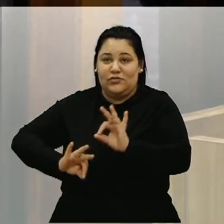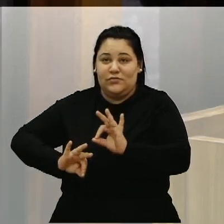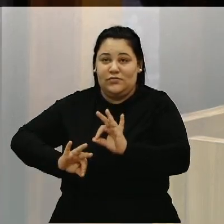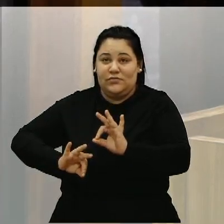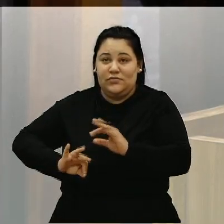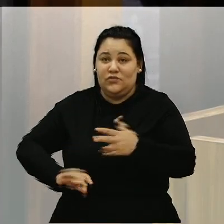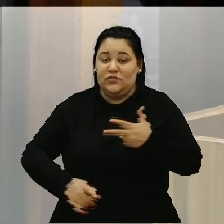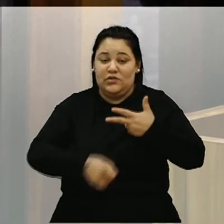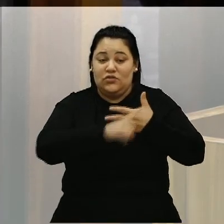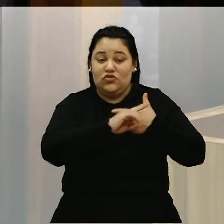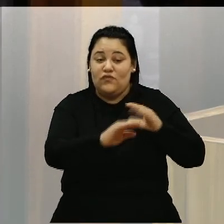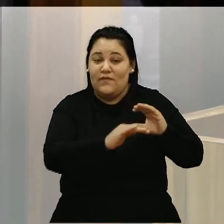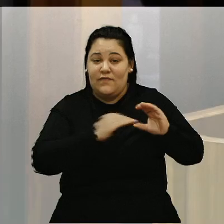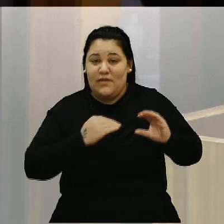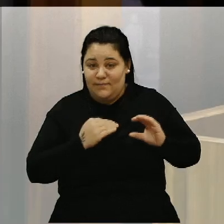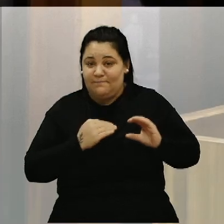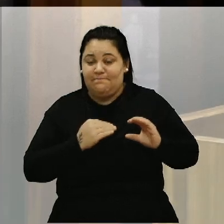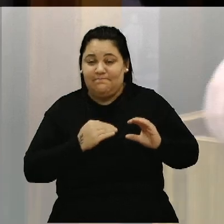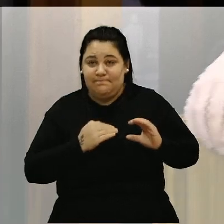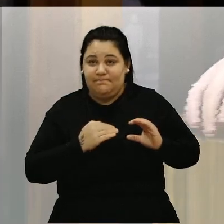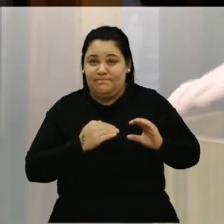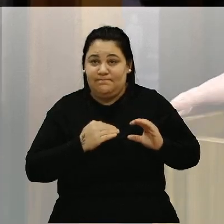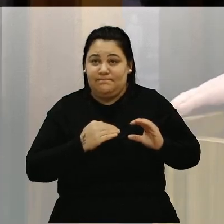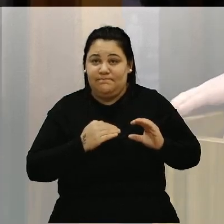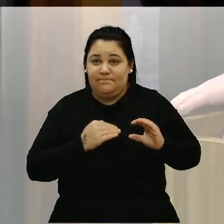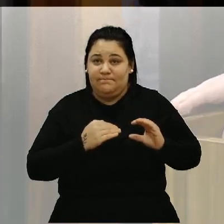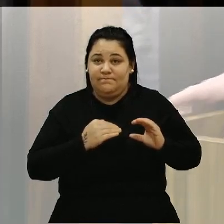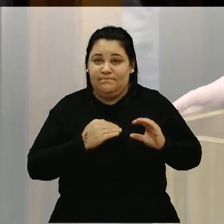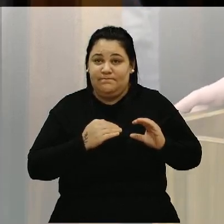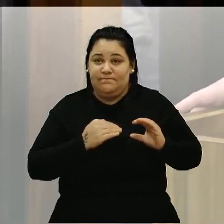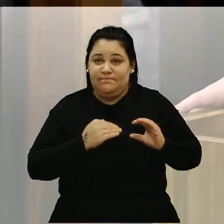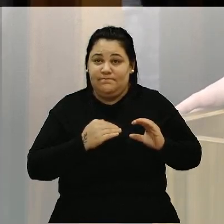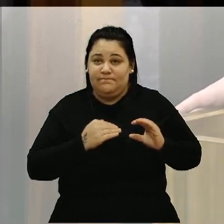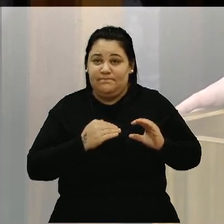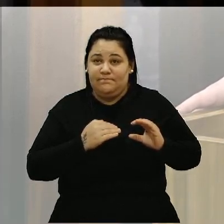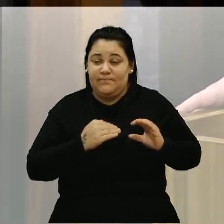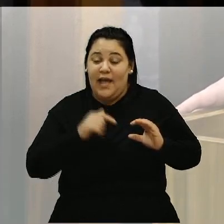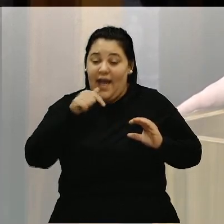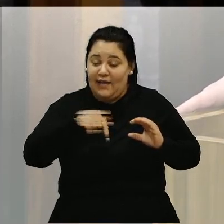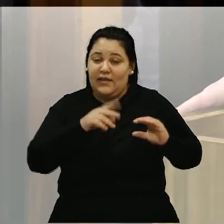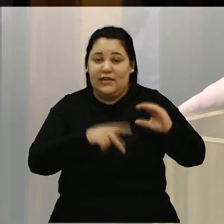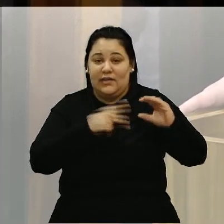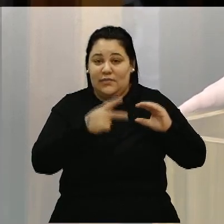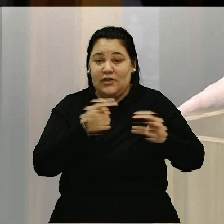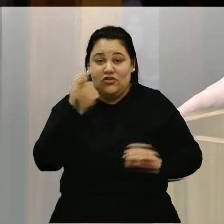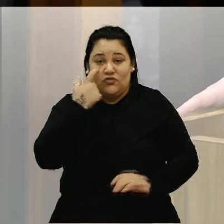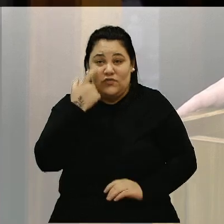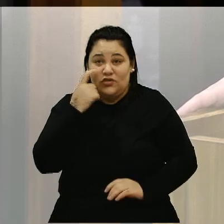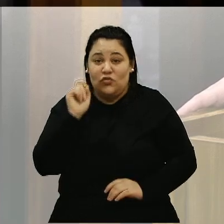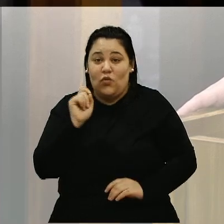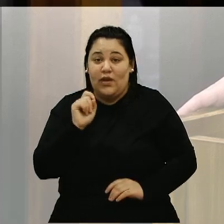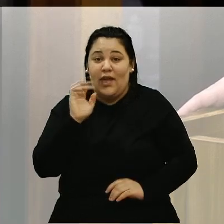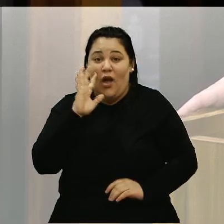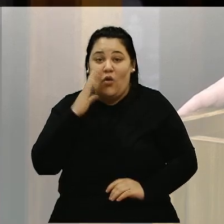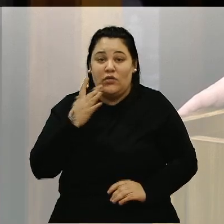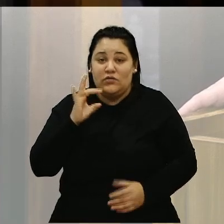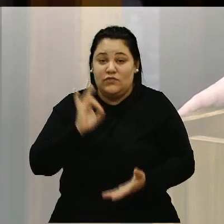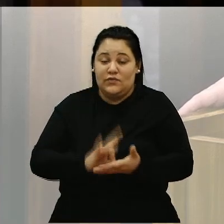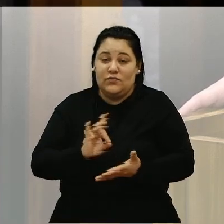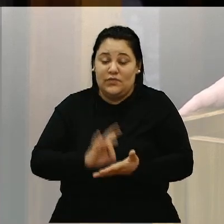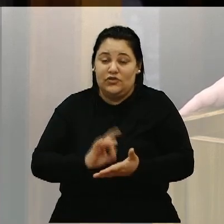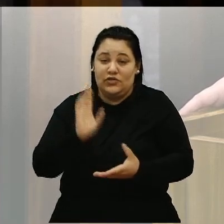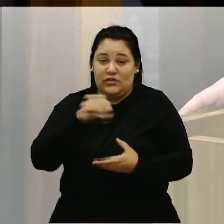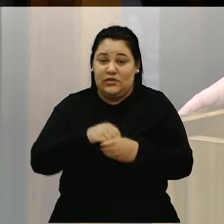executivo encaminhe, aporte esta casa e a gente veja que realmente está tramitando aqui dentro dessa